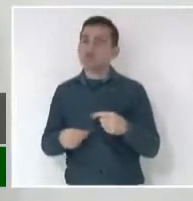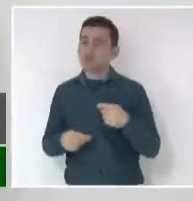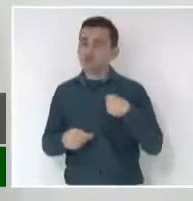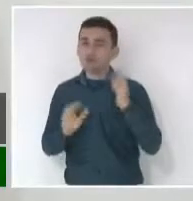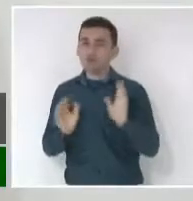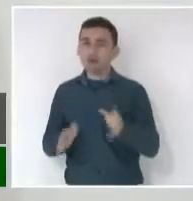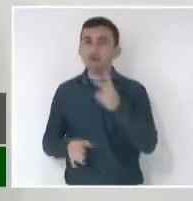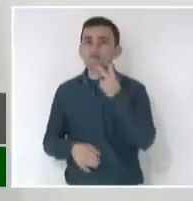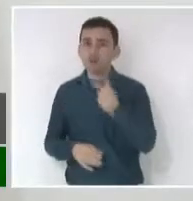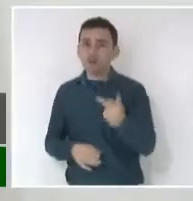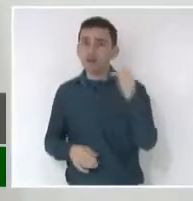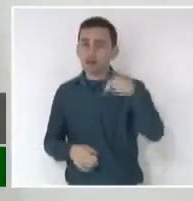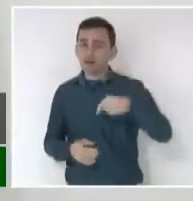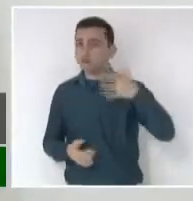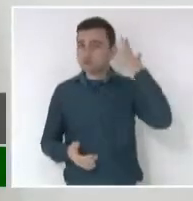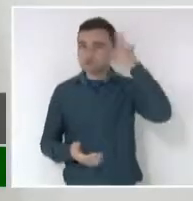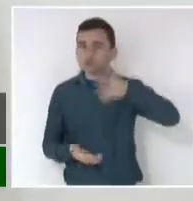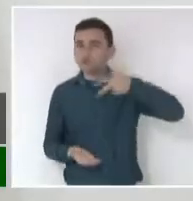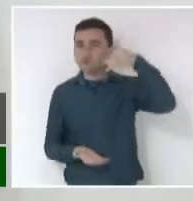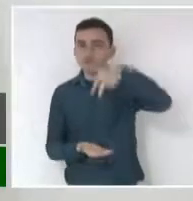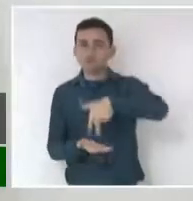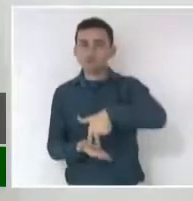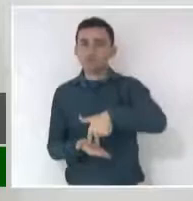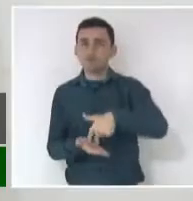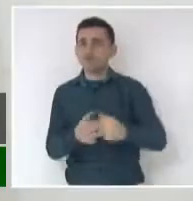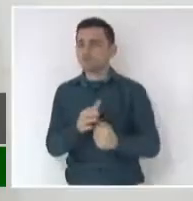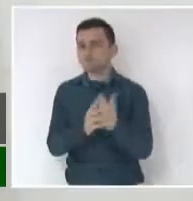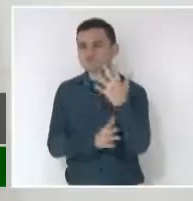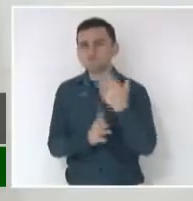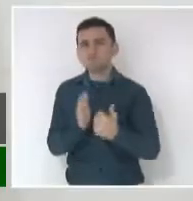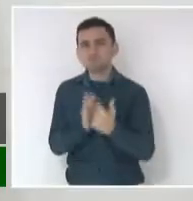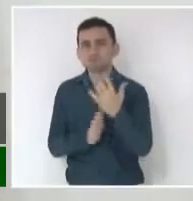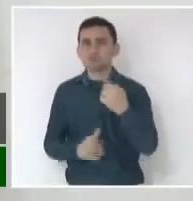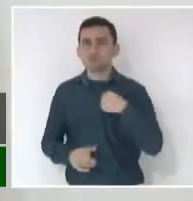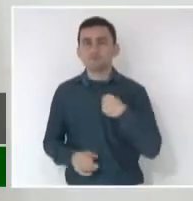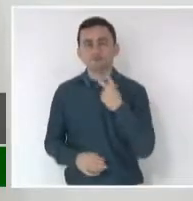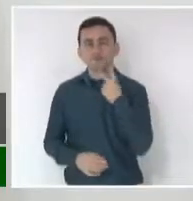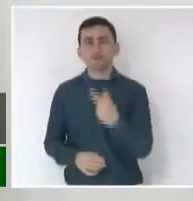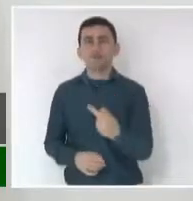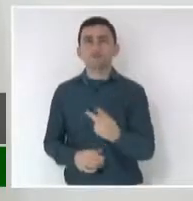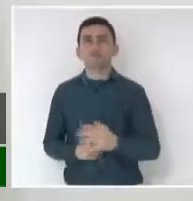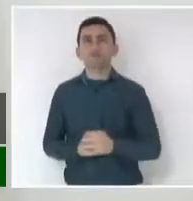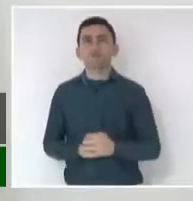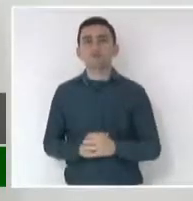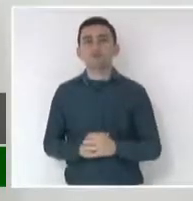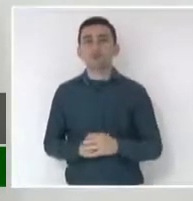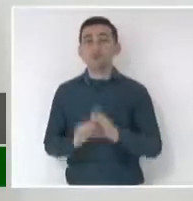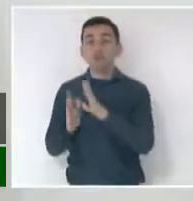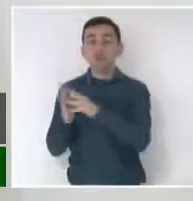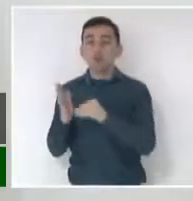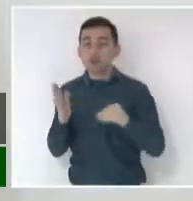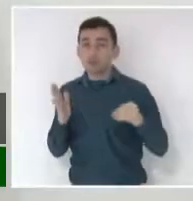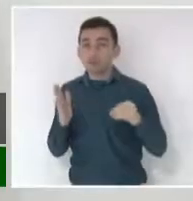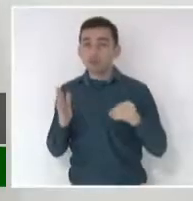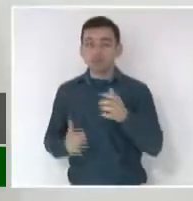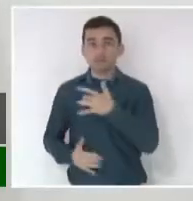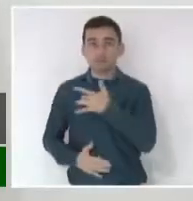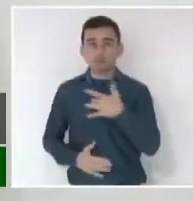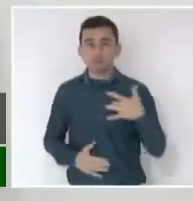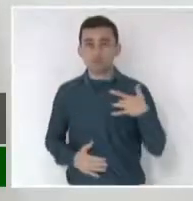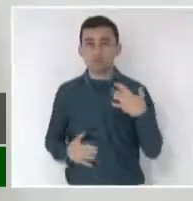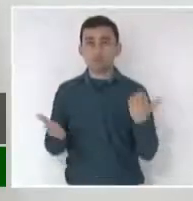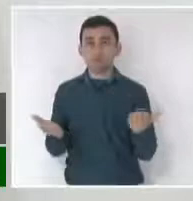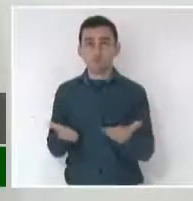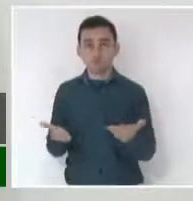desta tribuna várias vezes que o modelo de saúde que